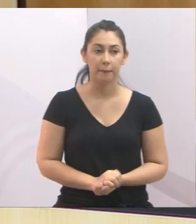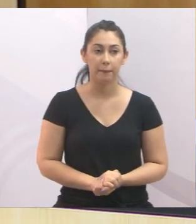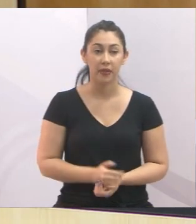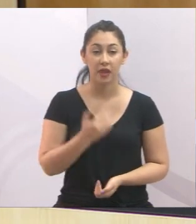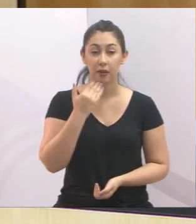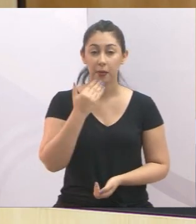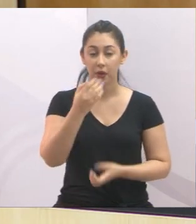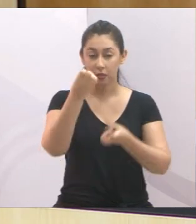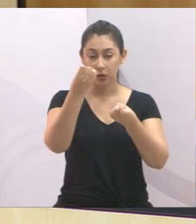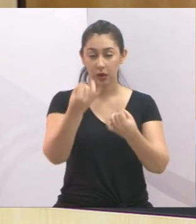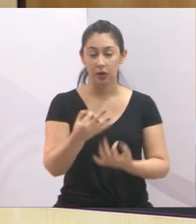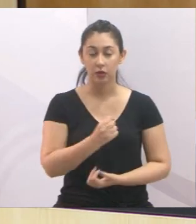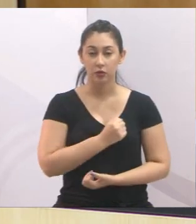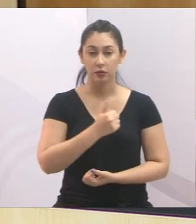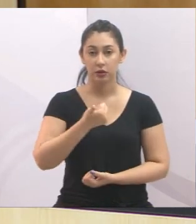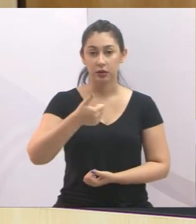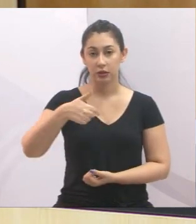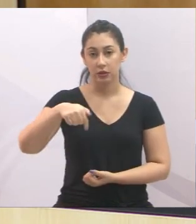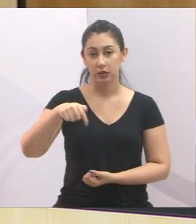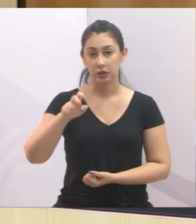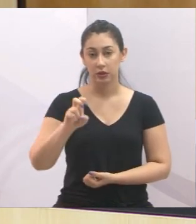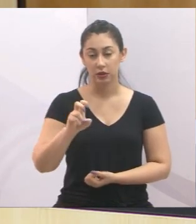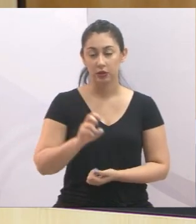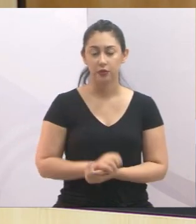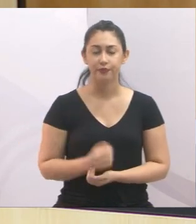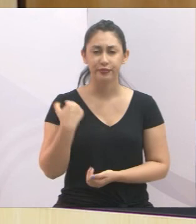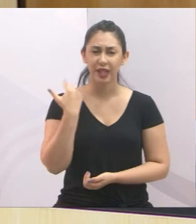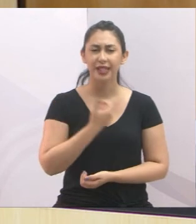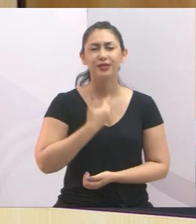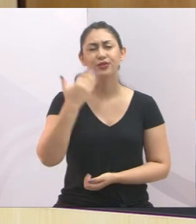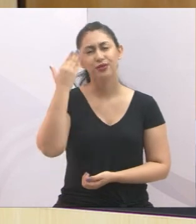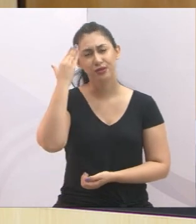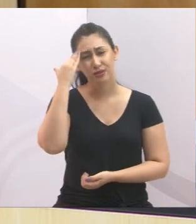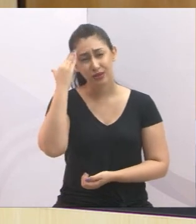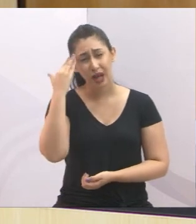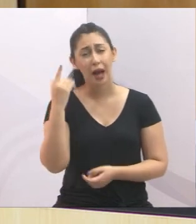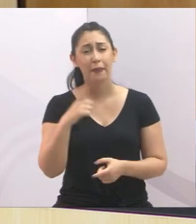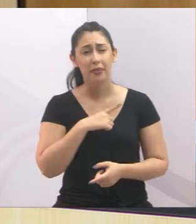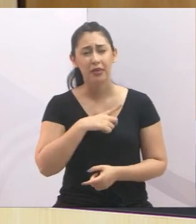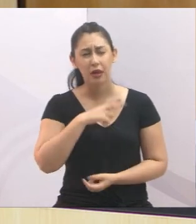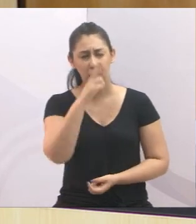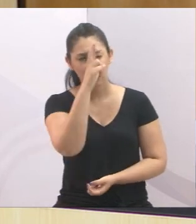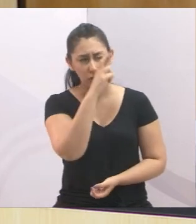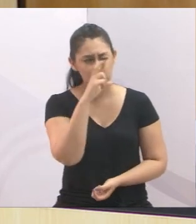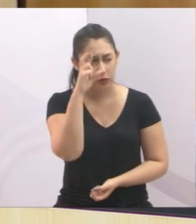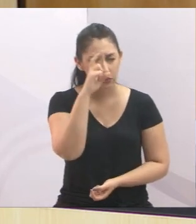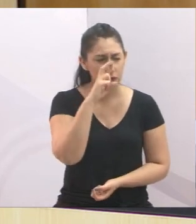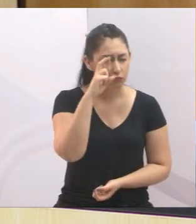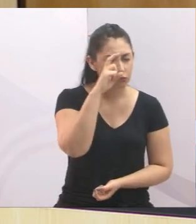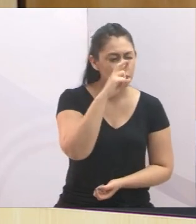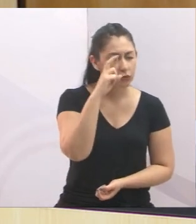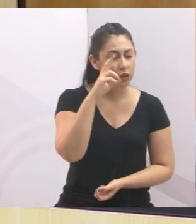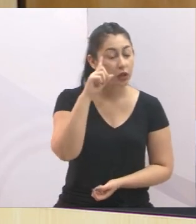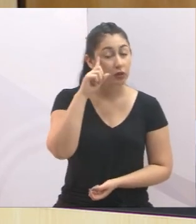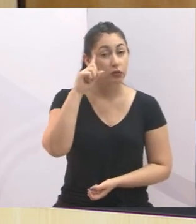Pedido de informação número 175. Considerando a realização de vistoria acompanhada, ocorrida